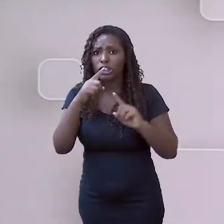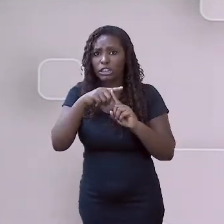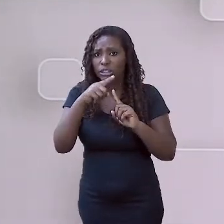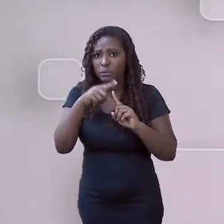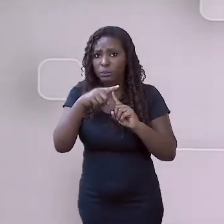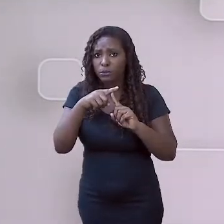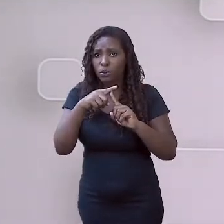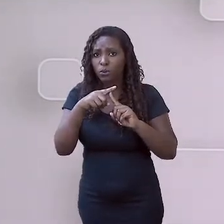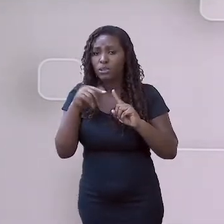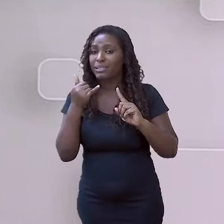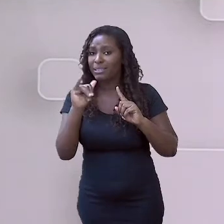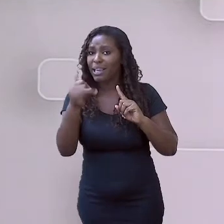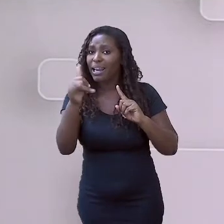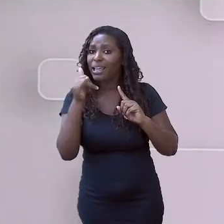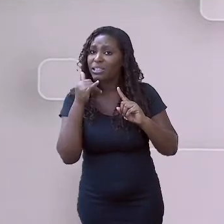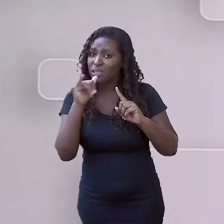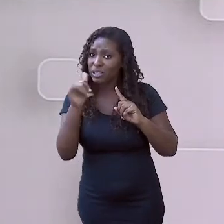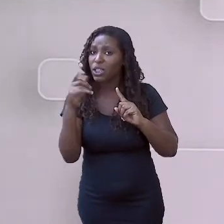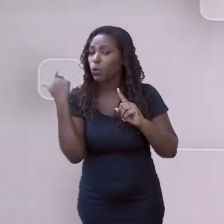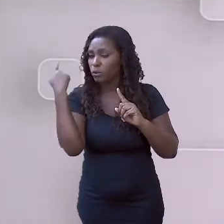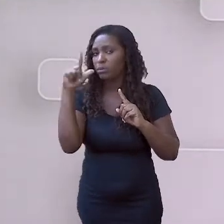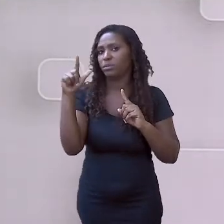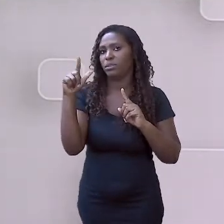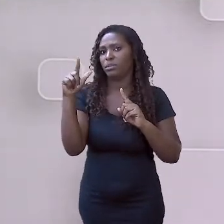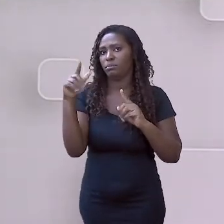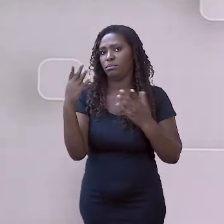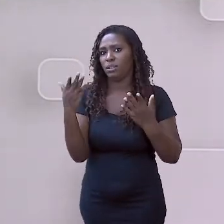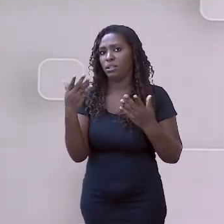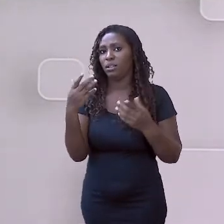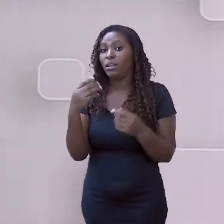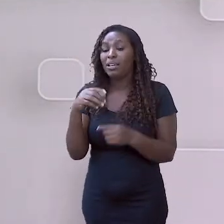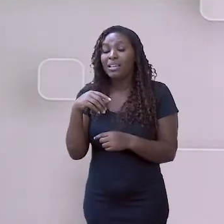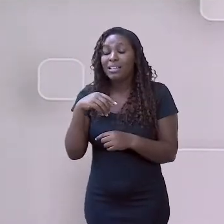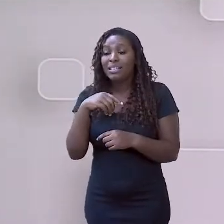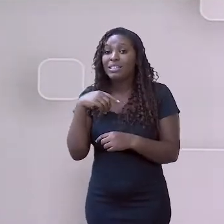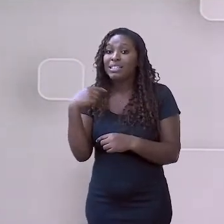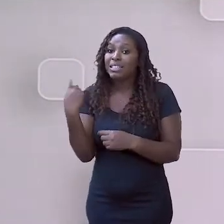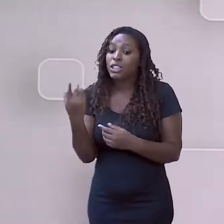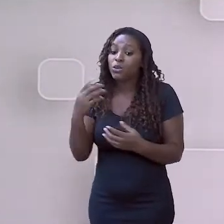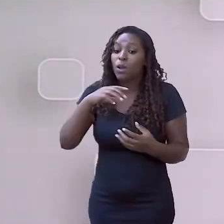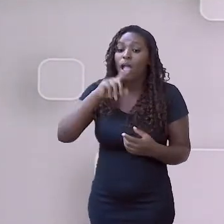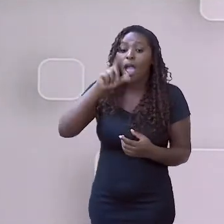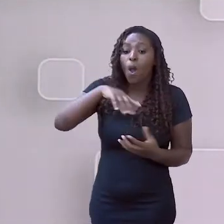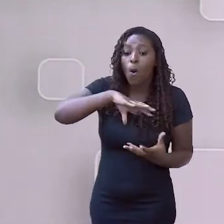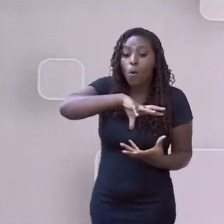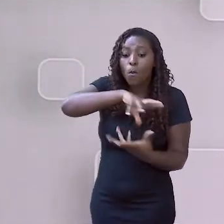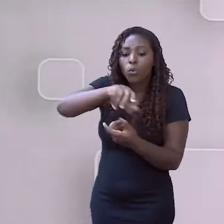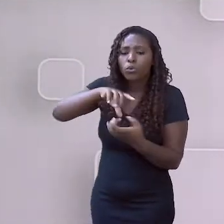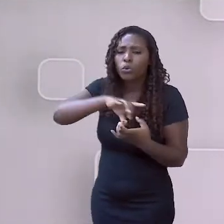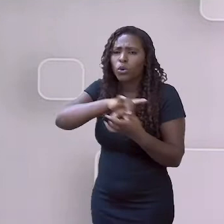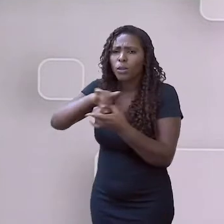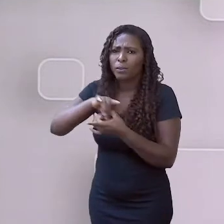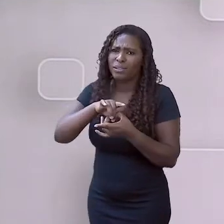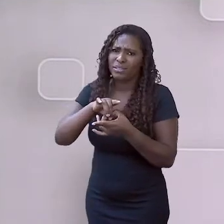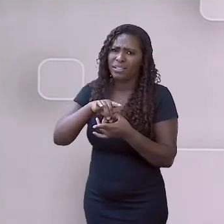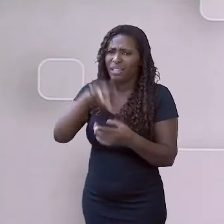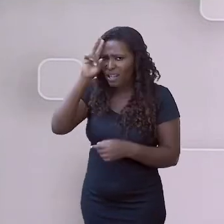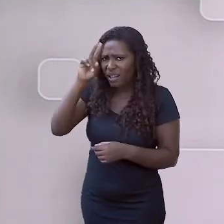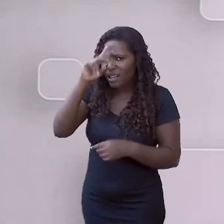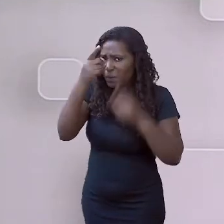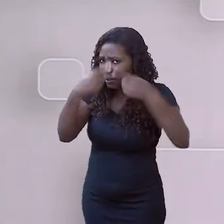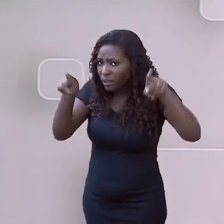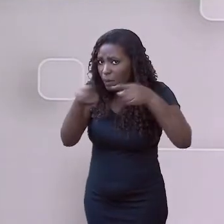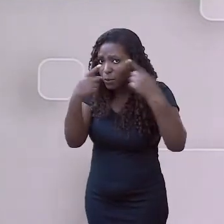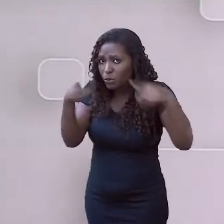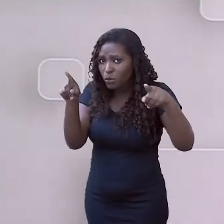globalizado. Então, o mundo, lembra da musiquinha? Um elefante incomoda muito.